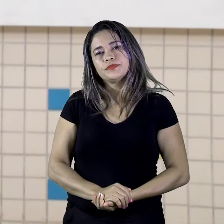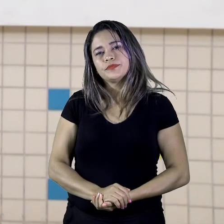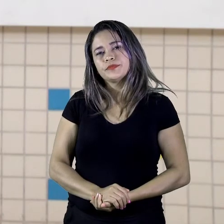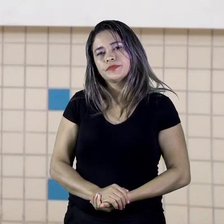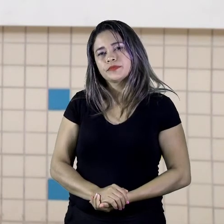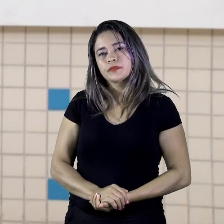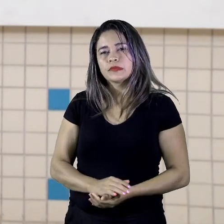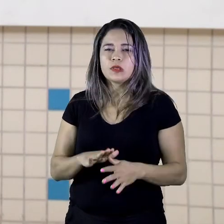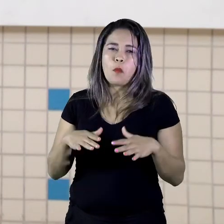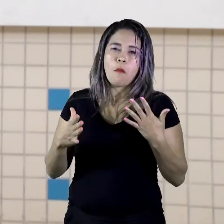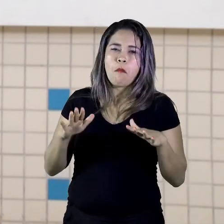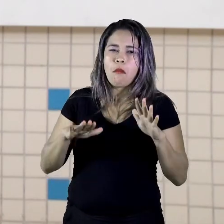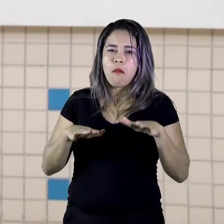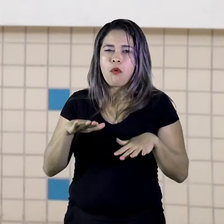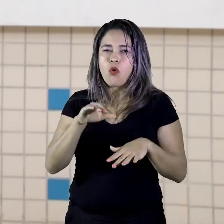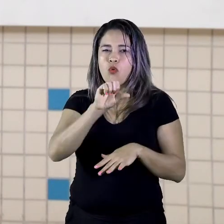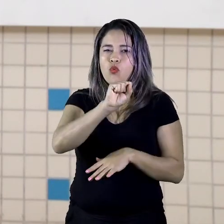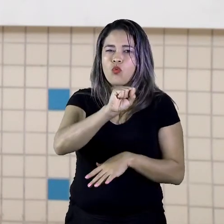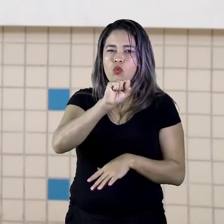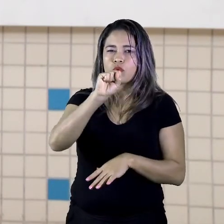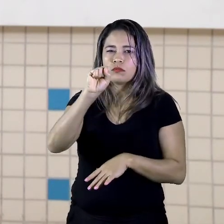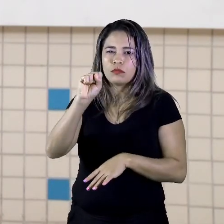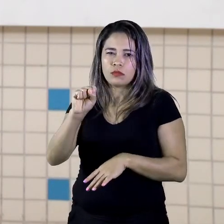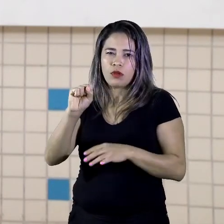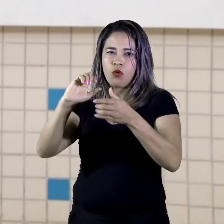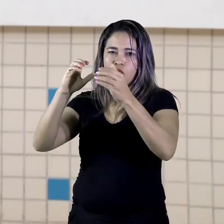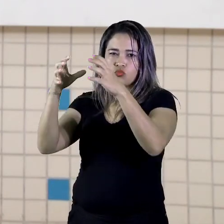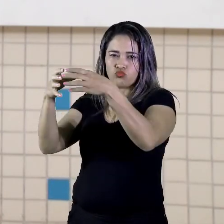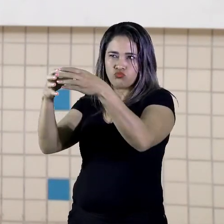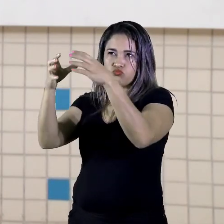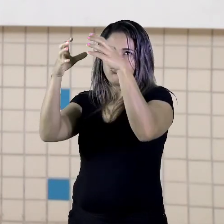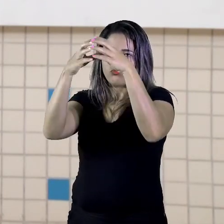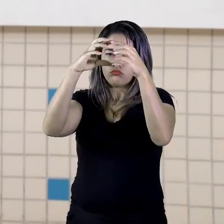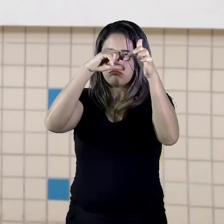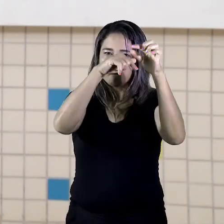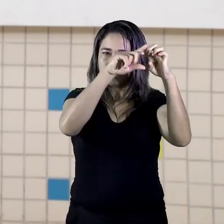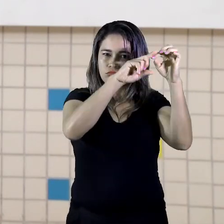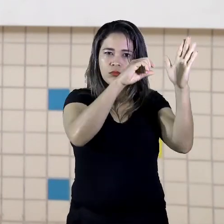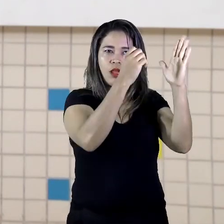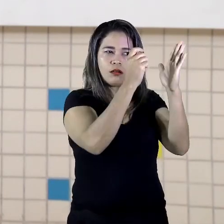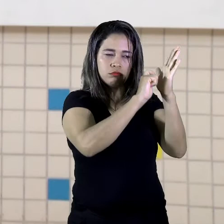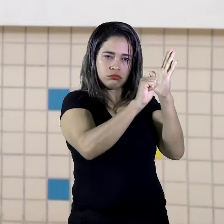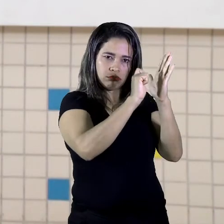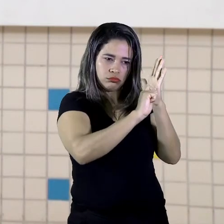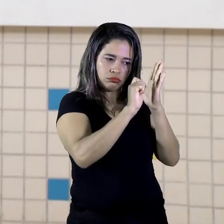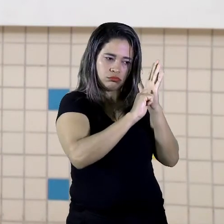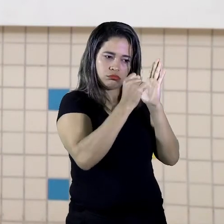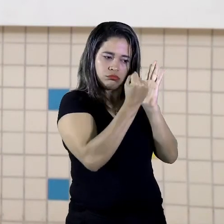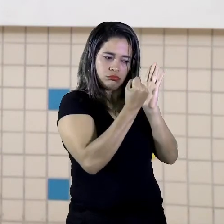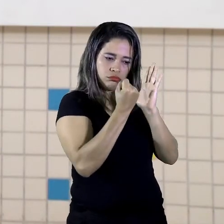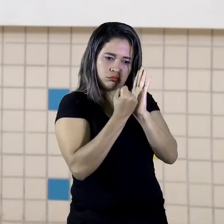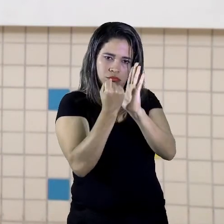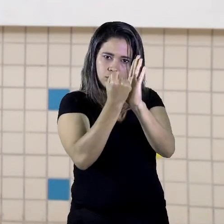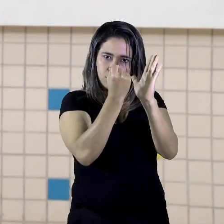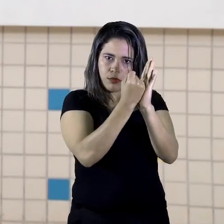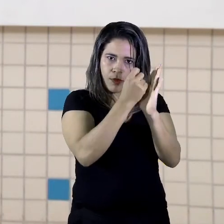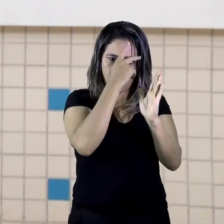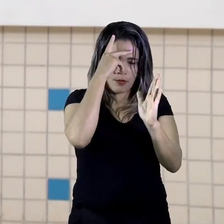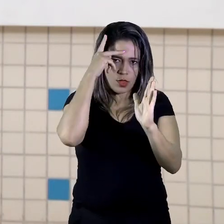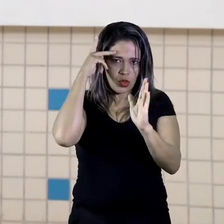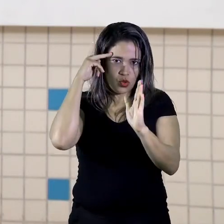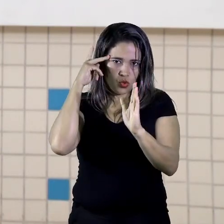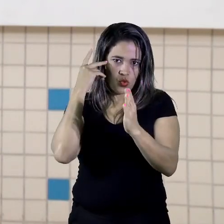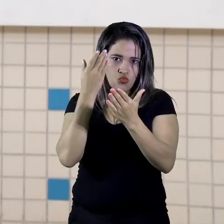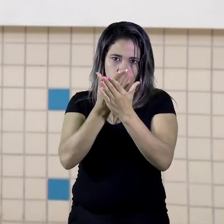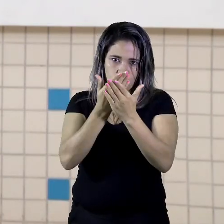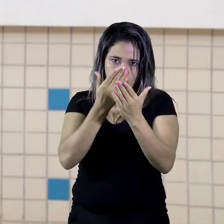são mais ou menos 88 constelações catalogadas e descritas pelos astrônomos. E